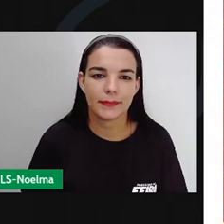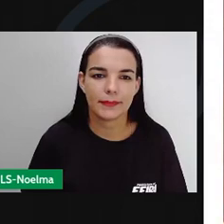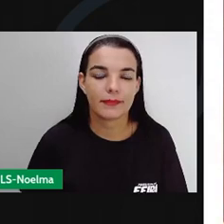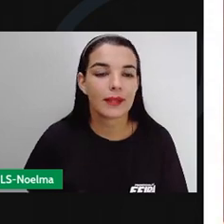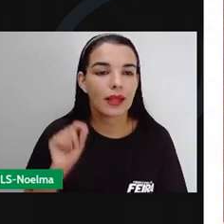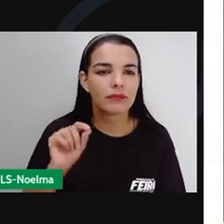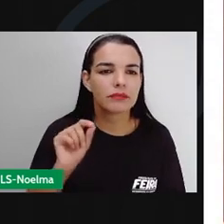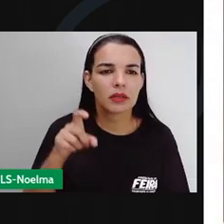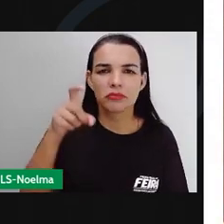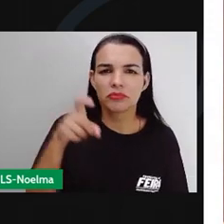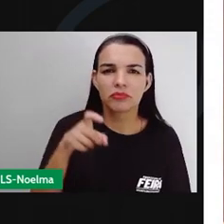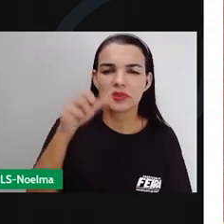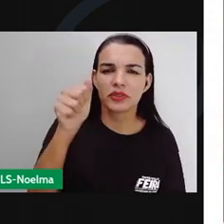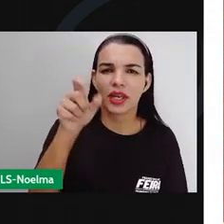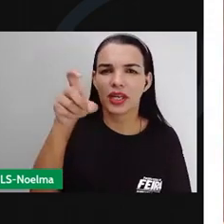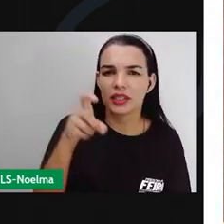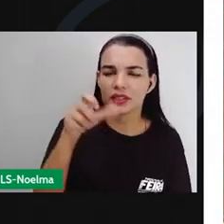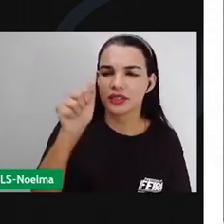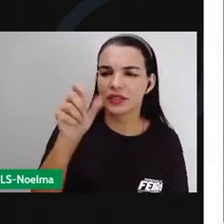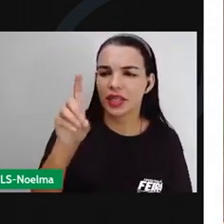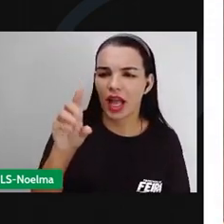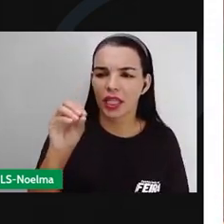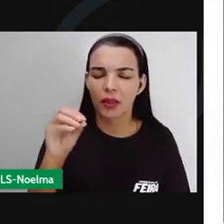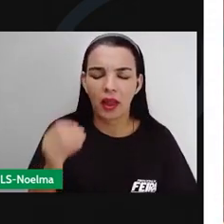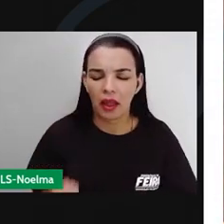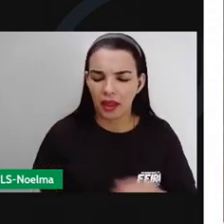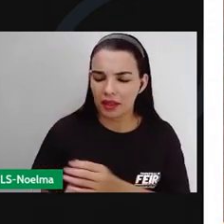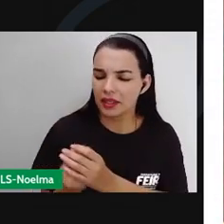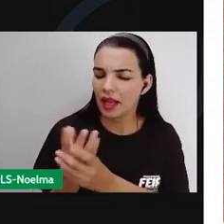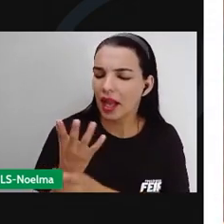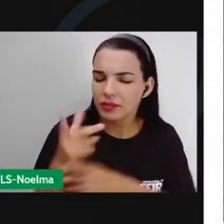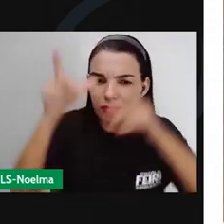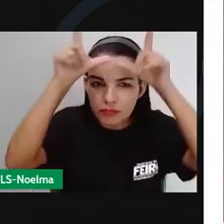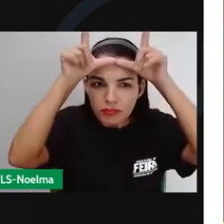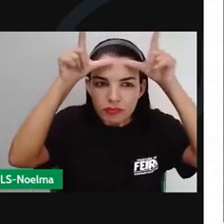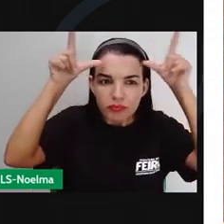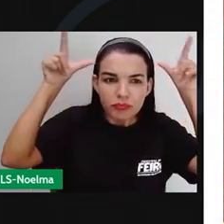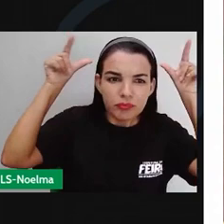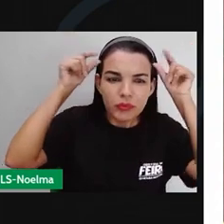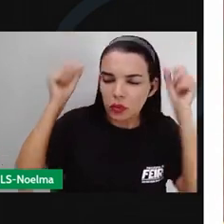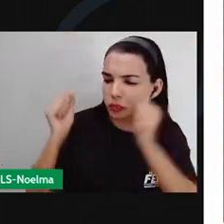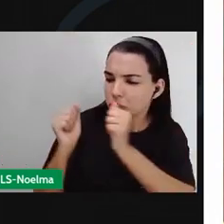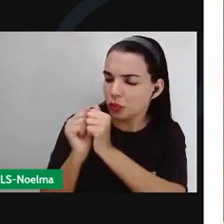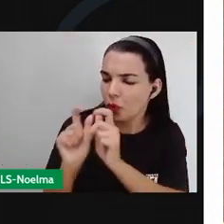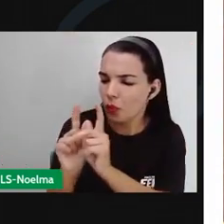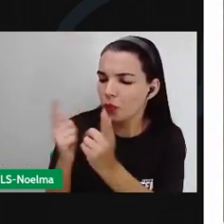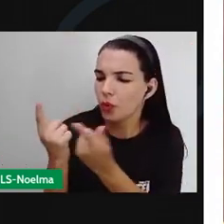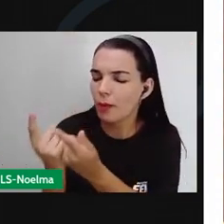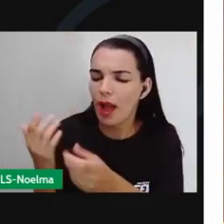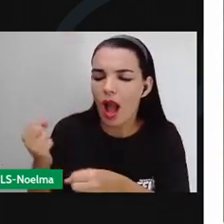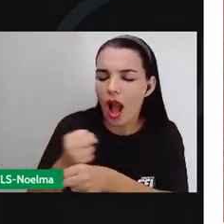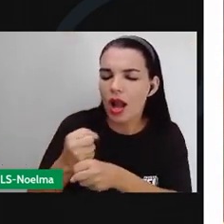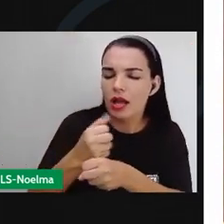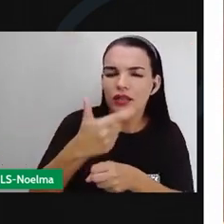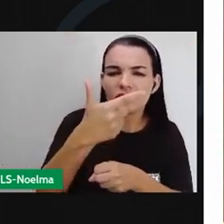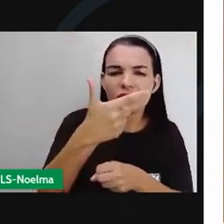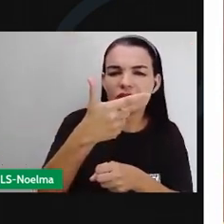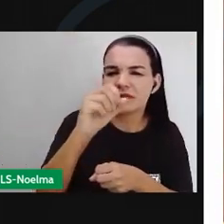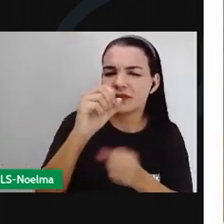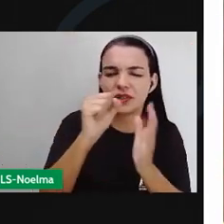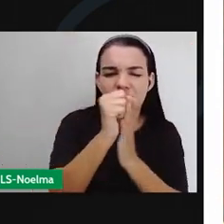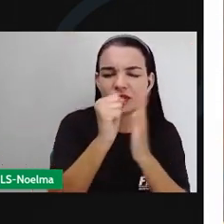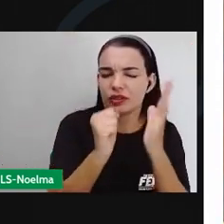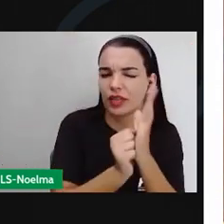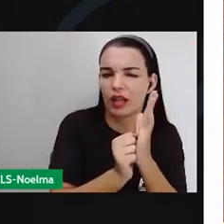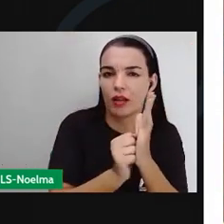Chachado é uma dança criada pelos cangaceiros de Lampião. No início dos anos 20, no século 20, na